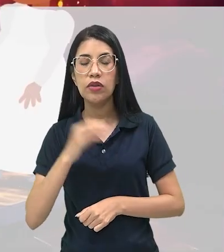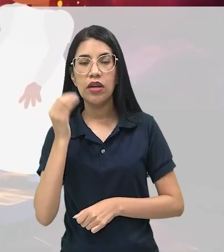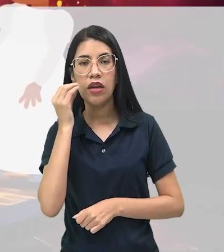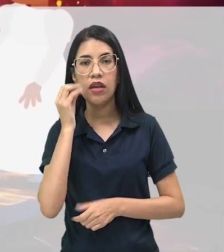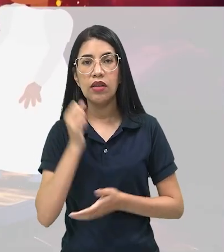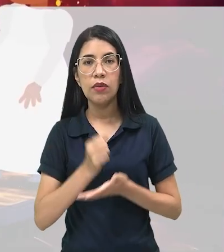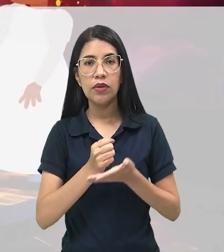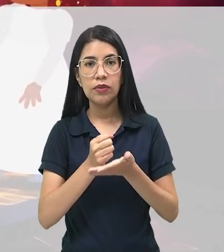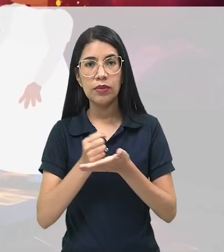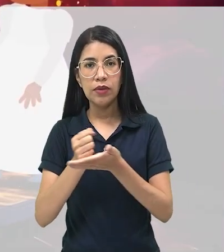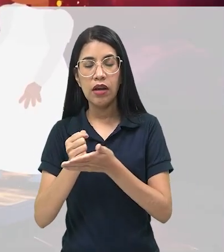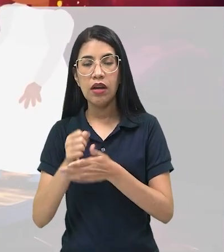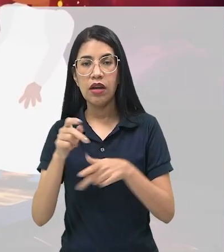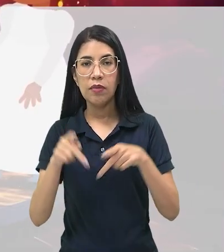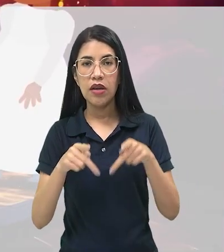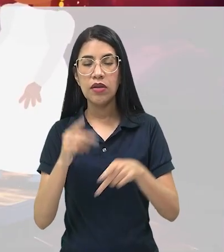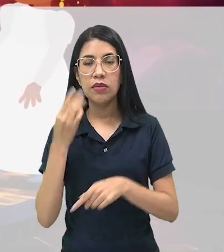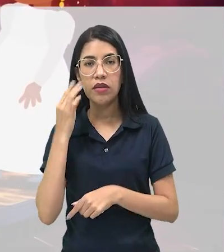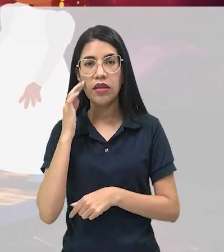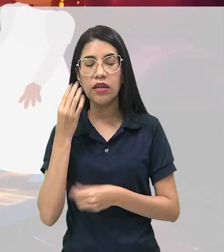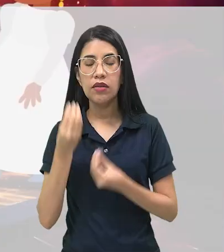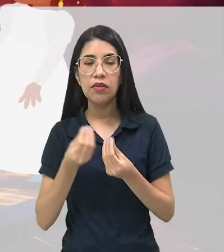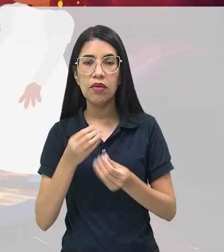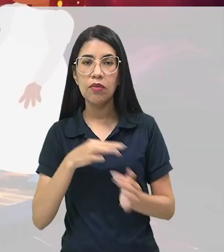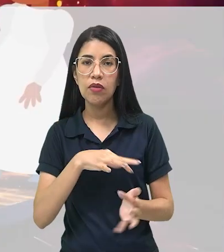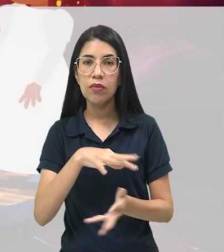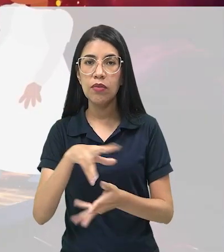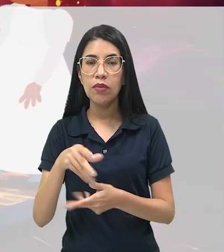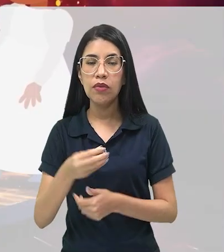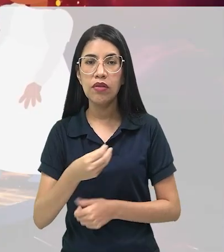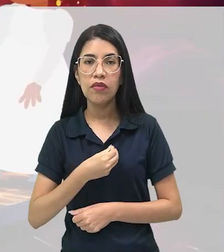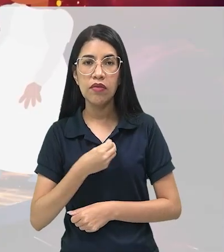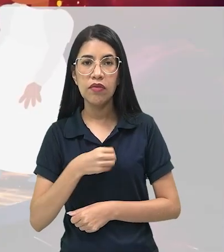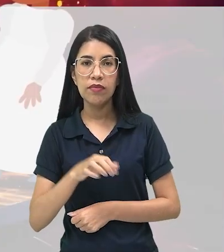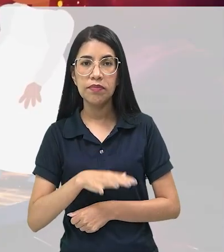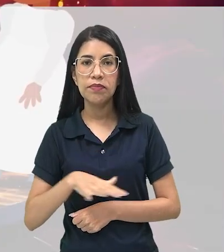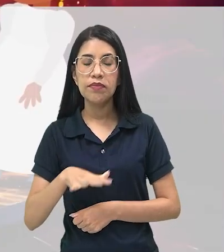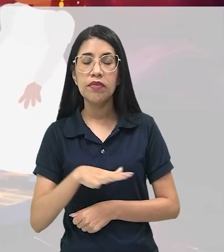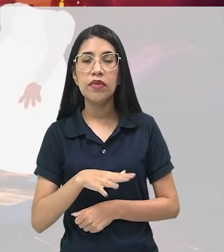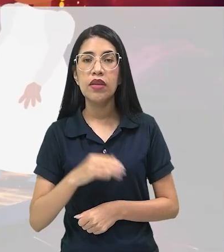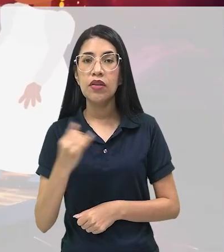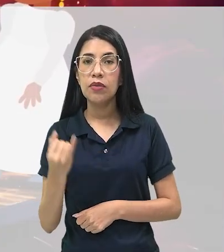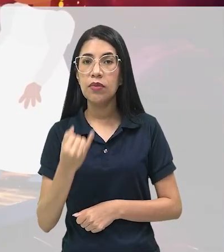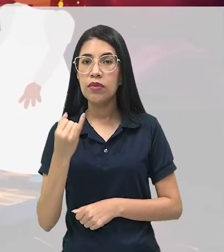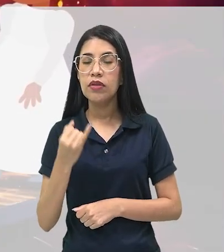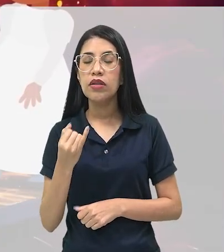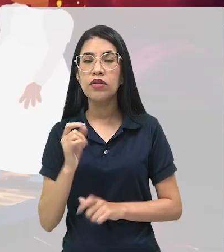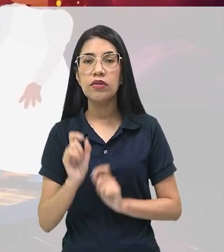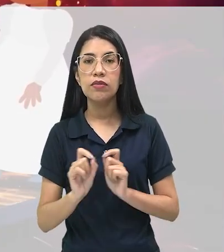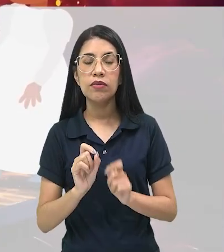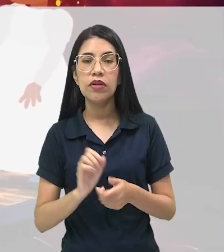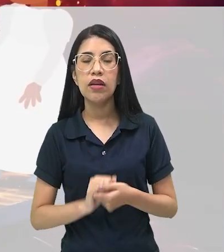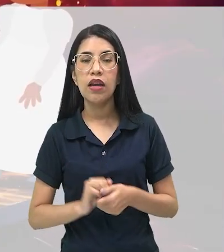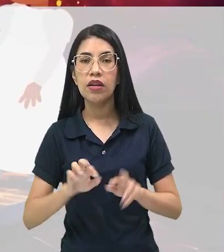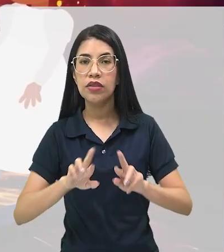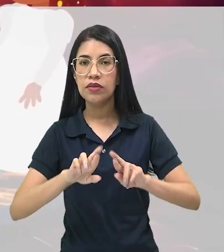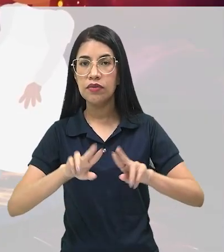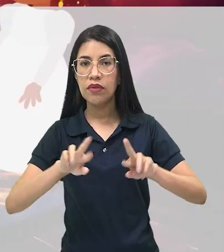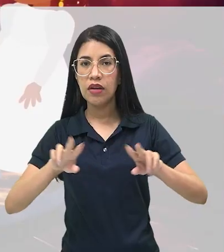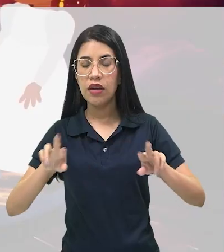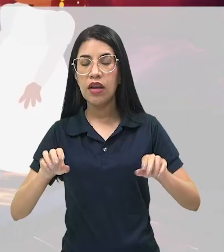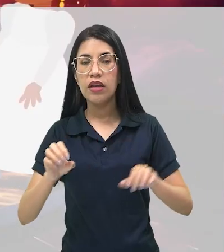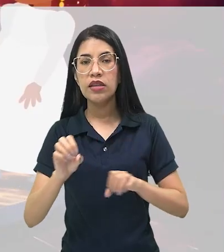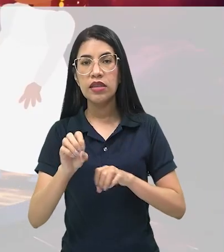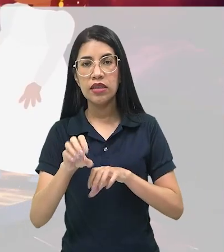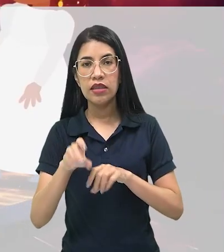as pessoas a entenderem o mundo e o seu lugar nele. E isso é o mais importante. A diversidade nos